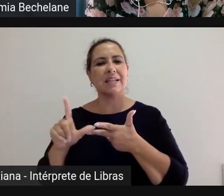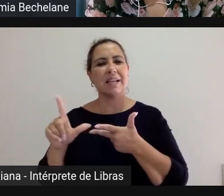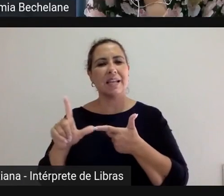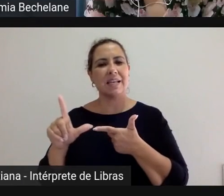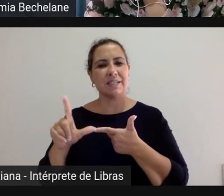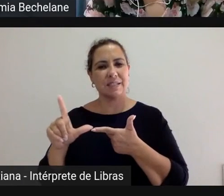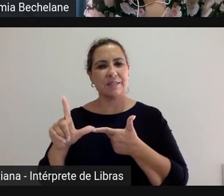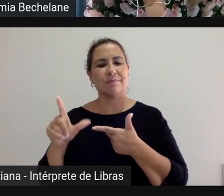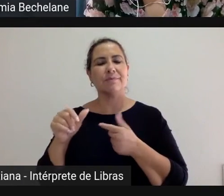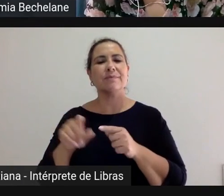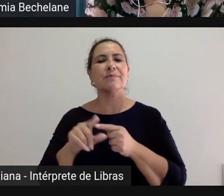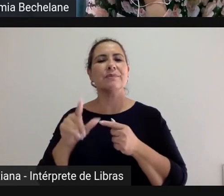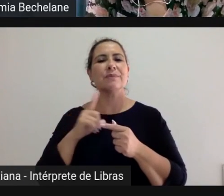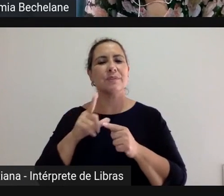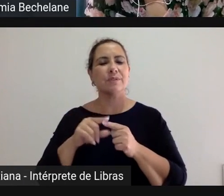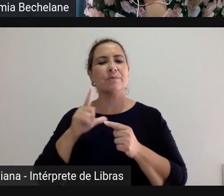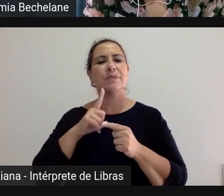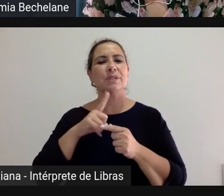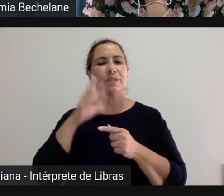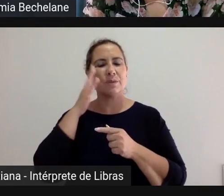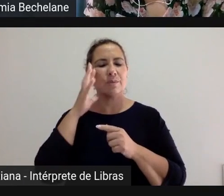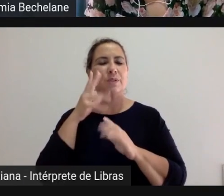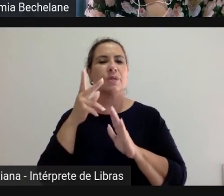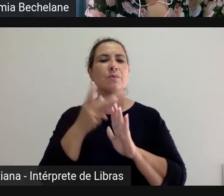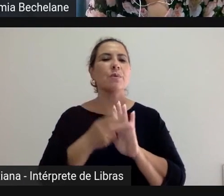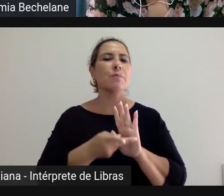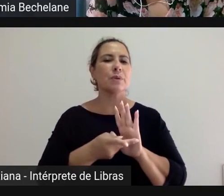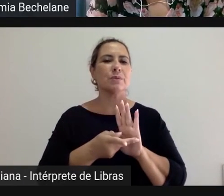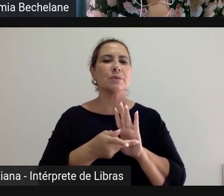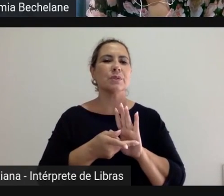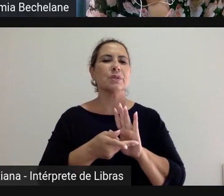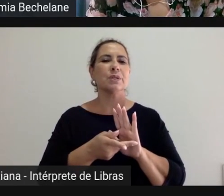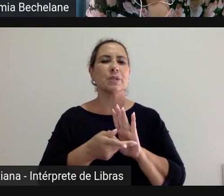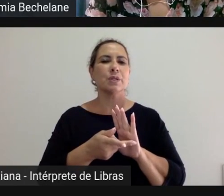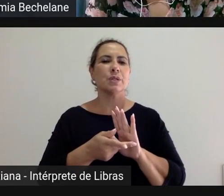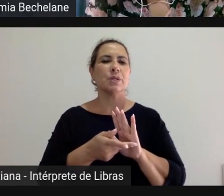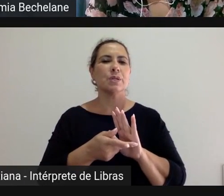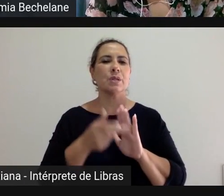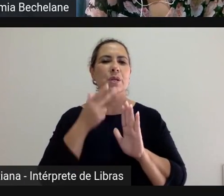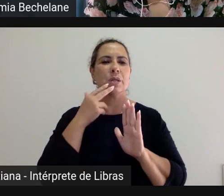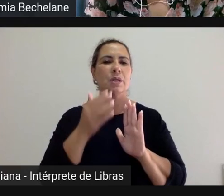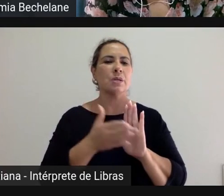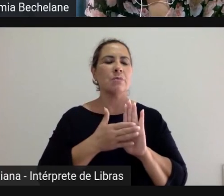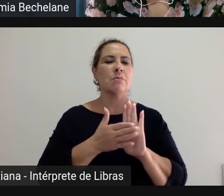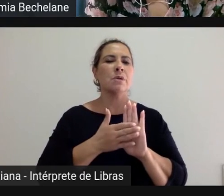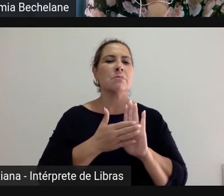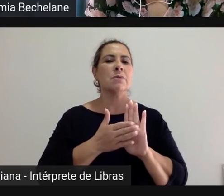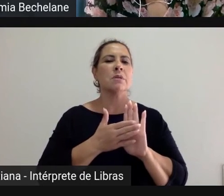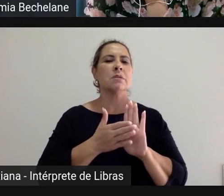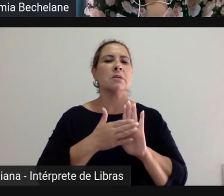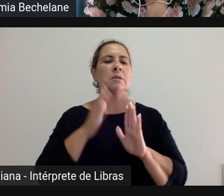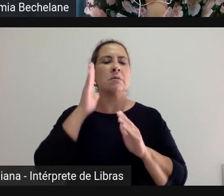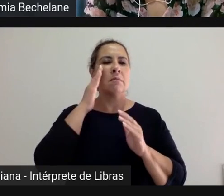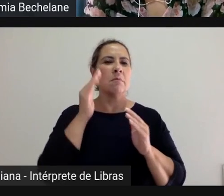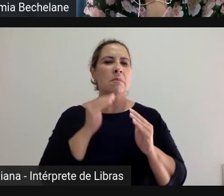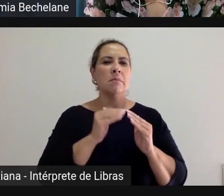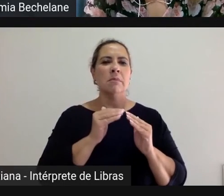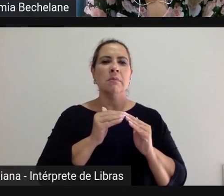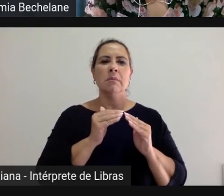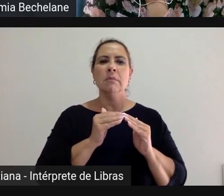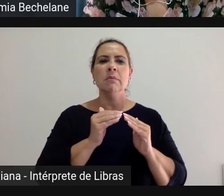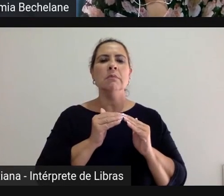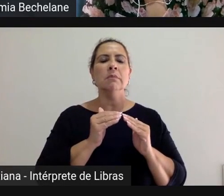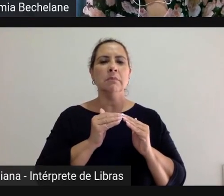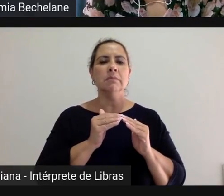Mas eu tenho quase certeza que já tem projeto de proposição legislativa tramitando, e eu acho que concordo com você, é o caminho,